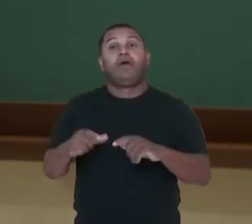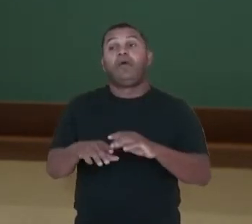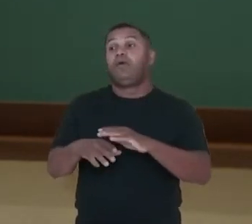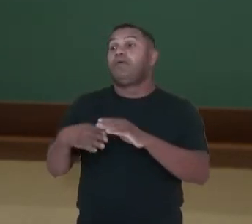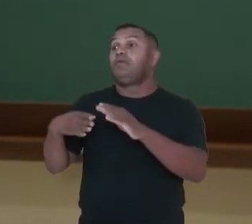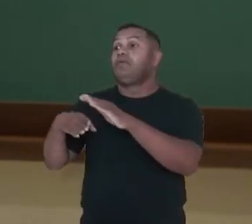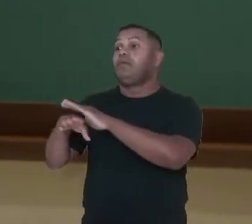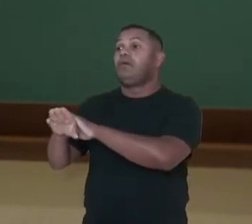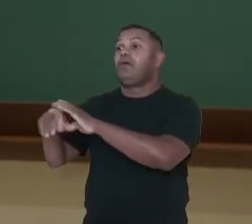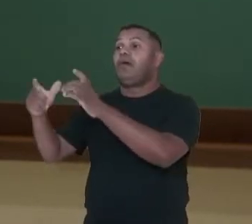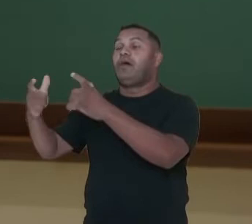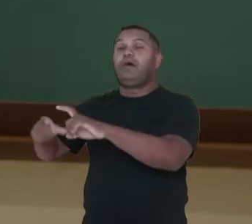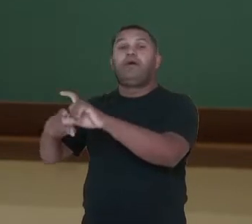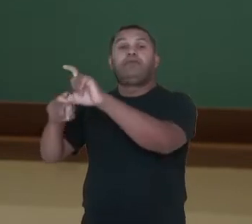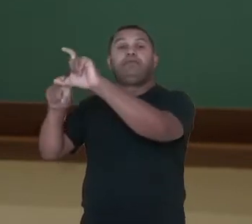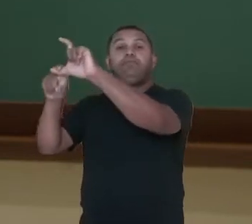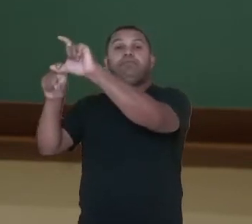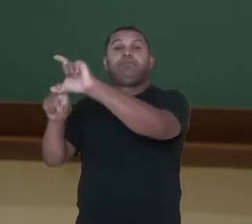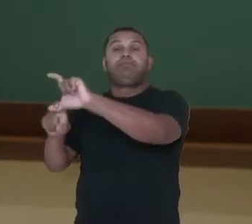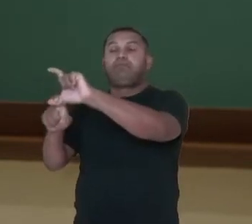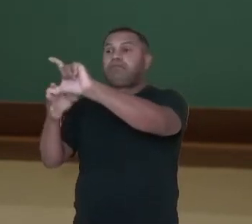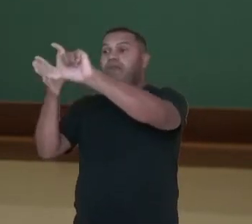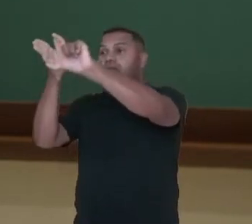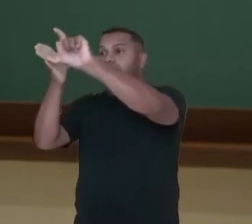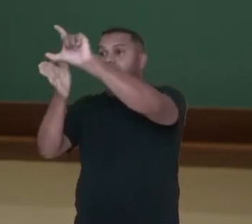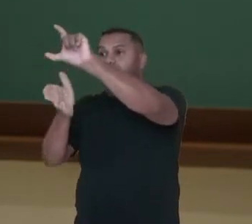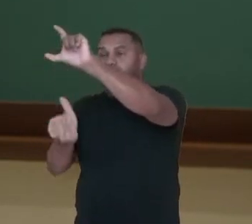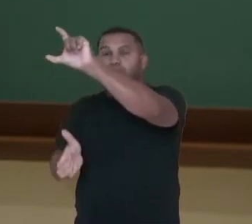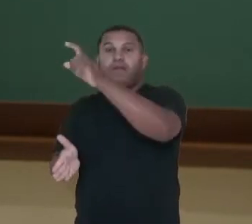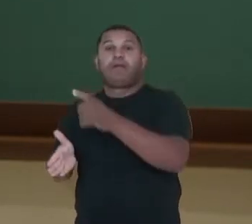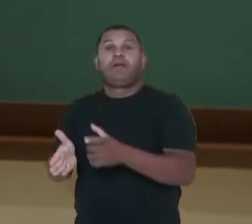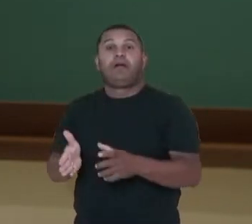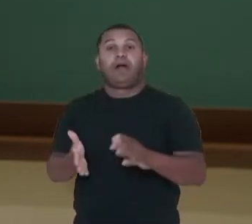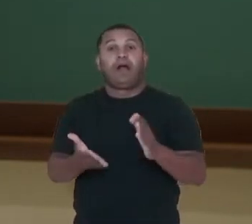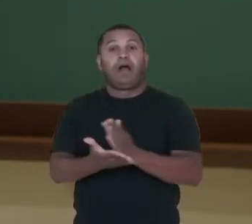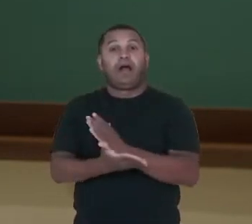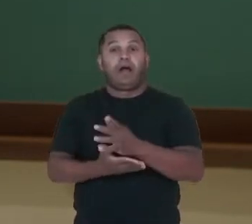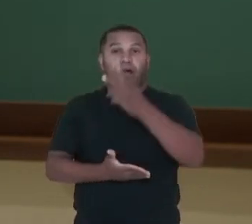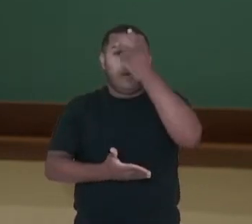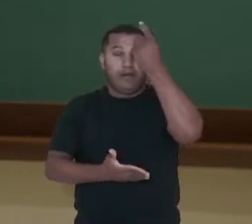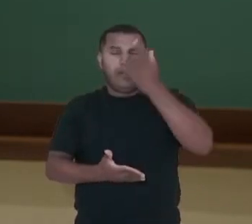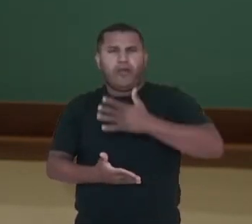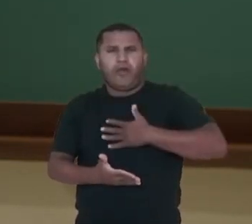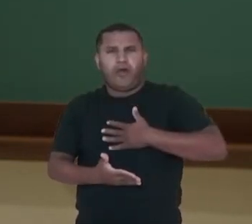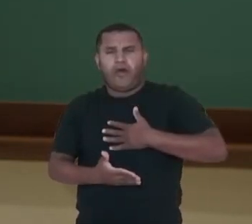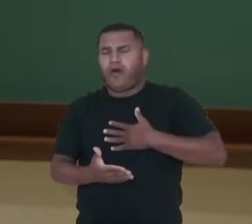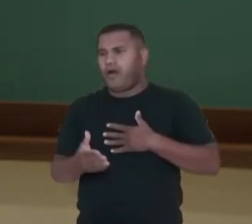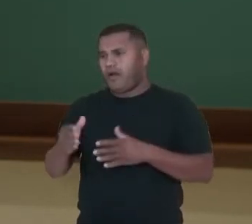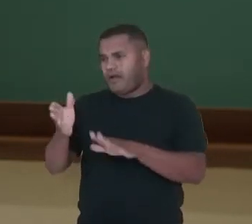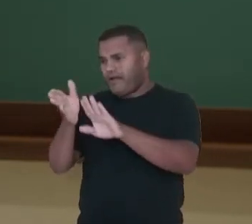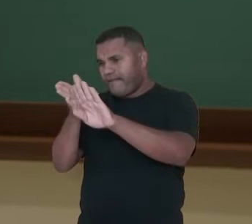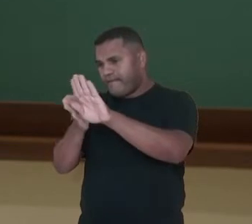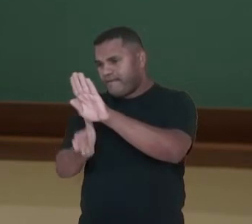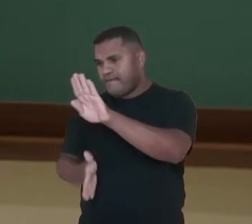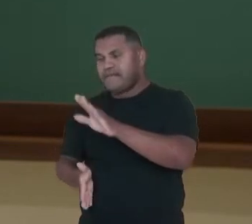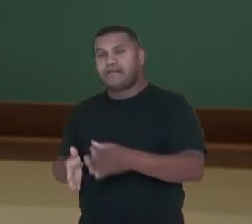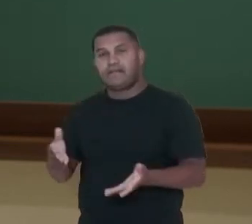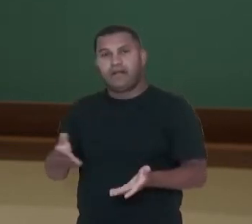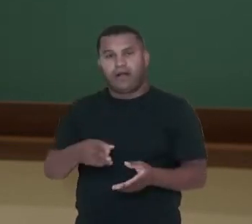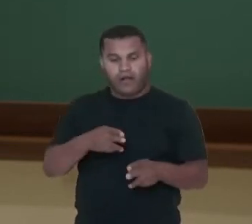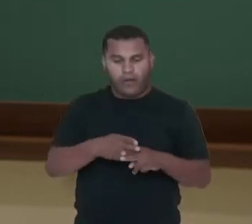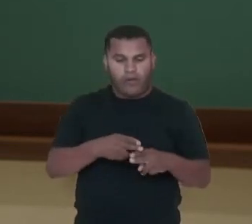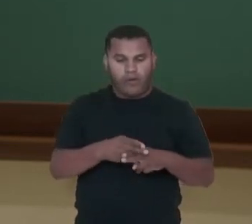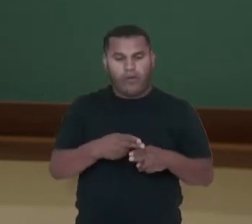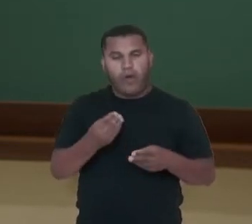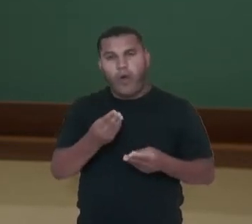carne. Geralmente, muitas pessoas gostam de uma carne mal passada, o bife mal passado. Temos que conhecer muito bem, né,